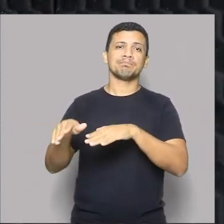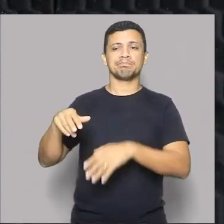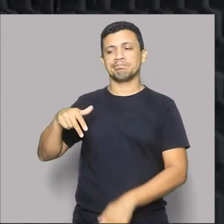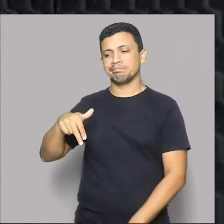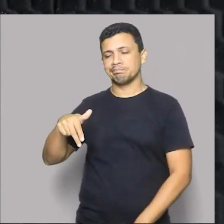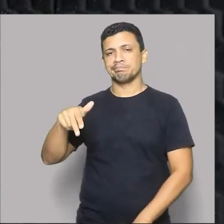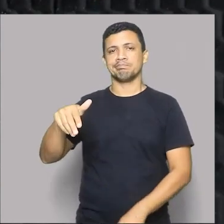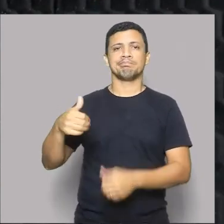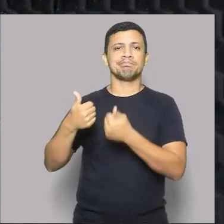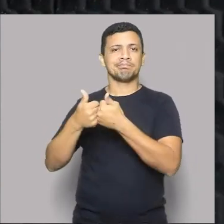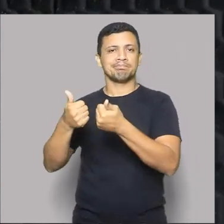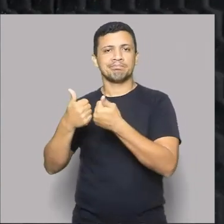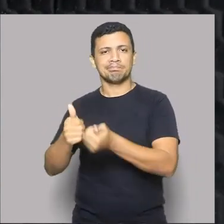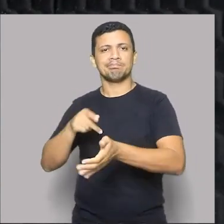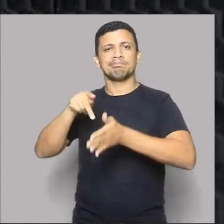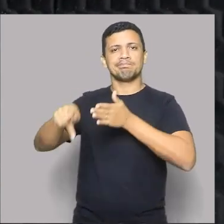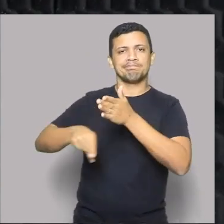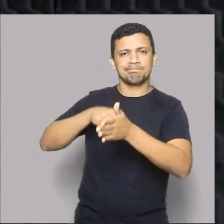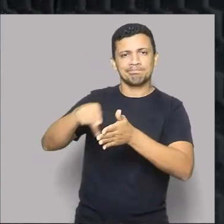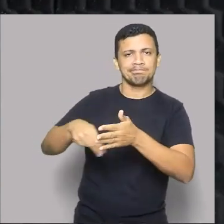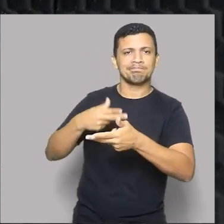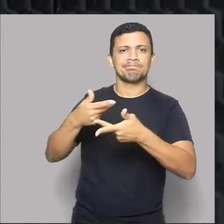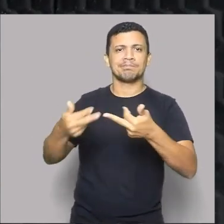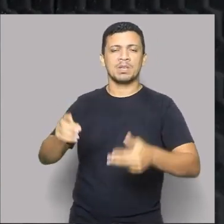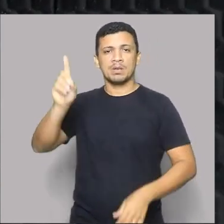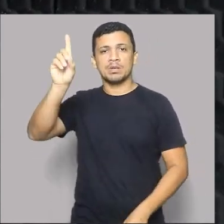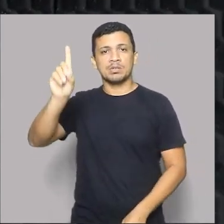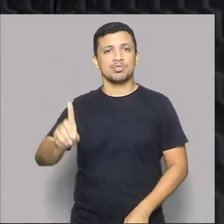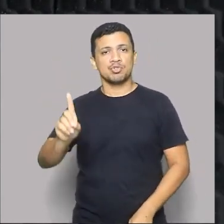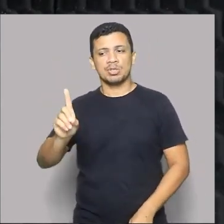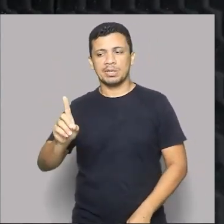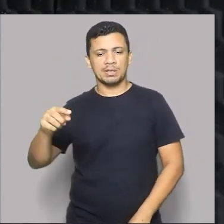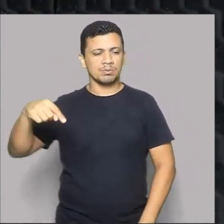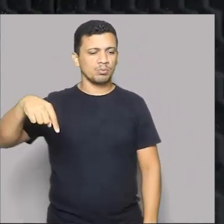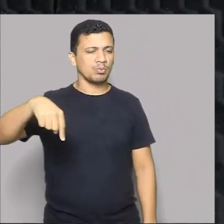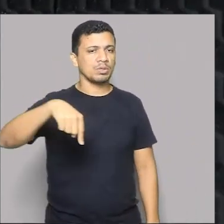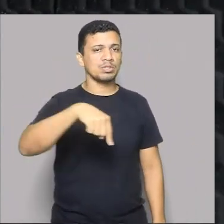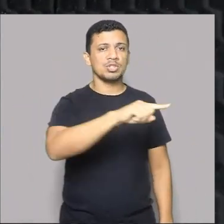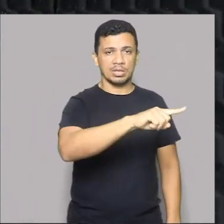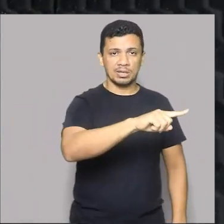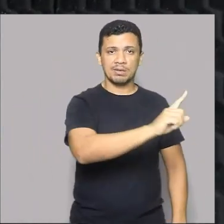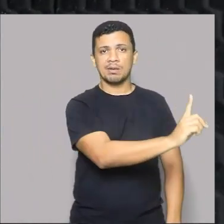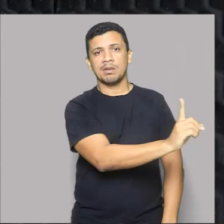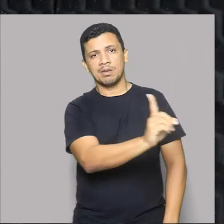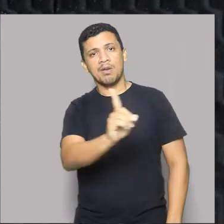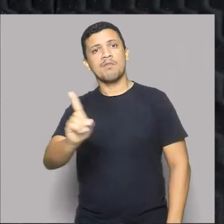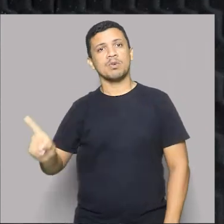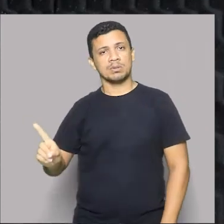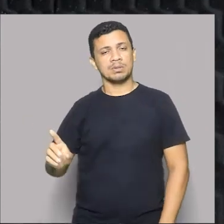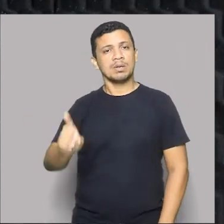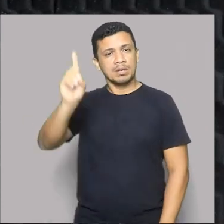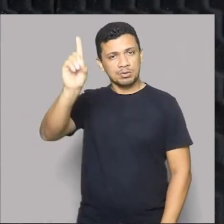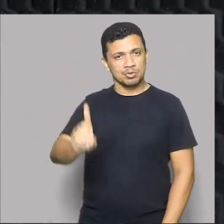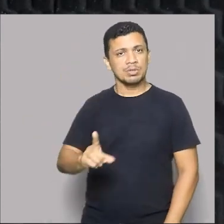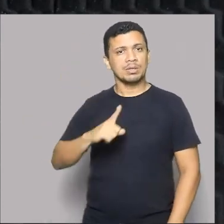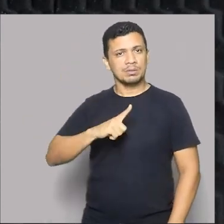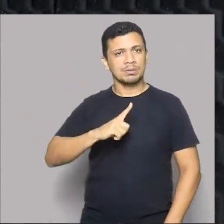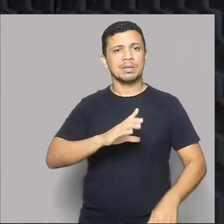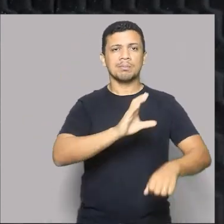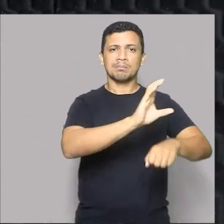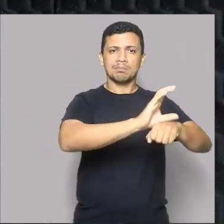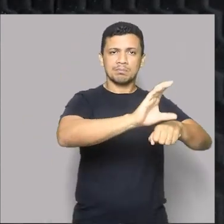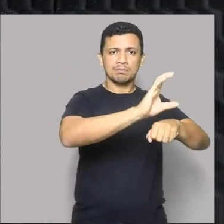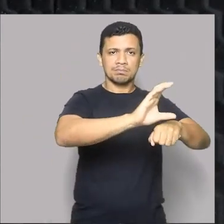transportes. Garantir a locomoção, o direito de ir e vir, que é um direito subjetivo que está na nossa Carta Magna, ela faz parte